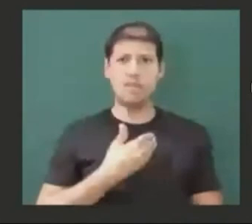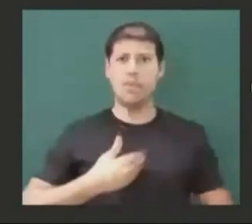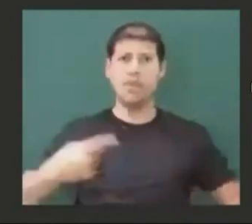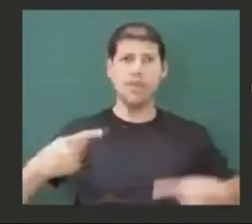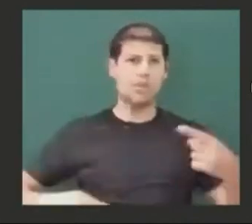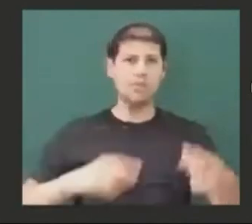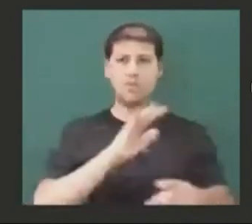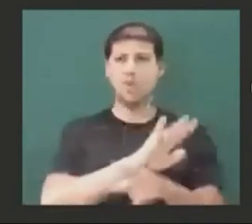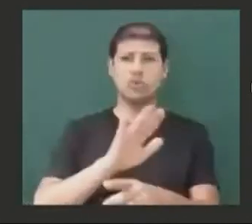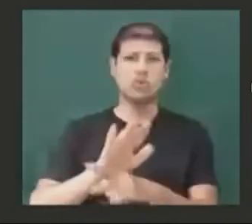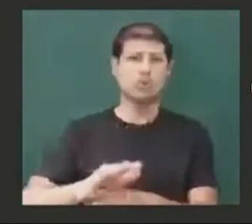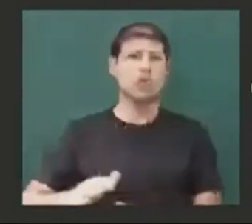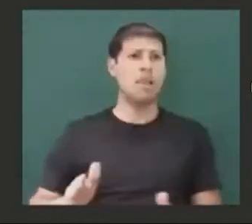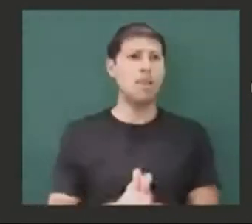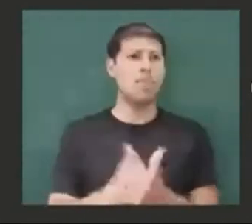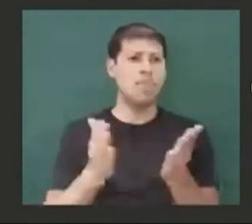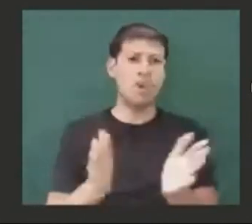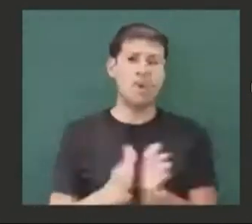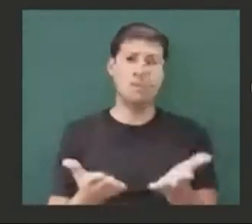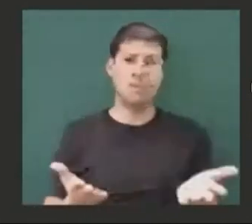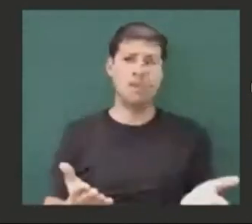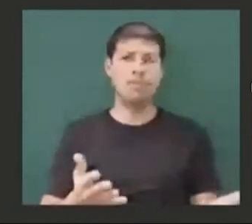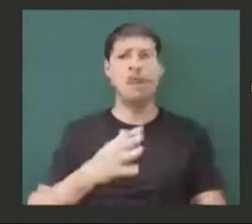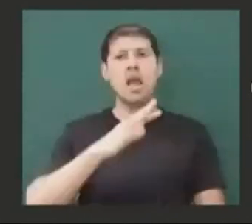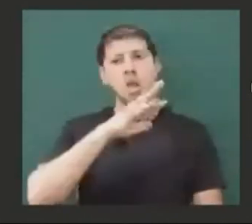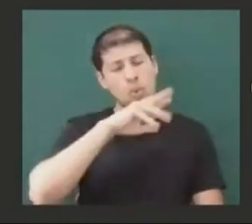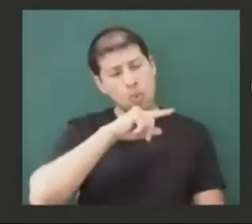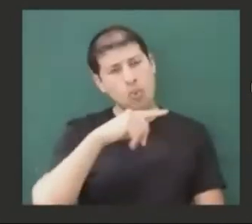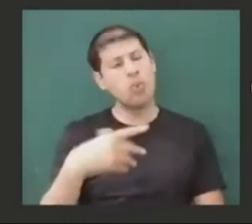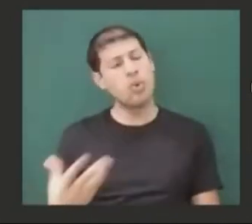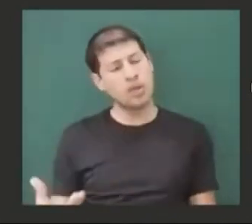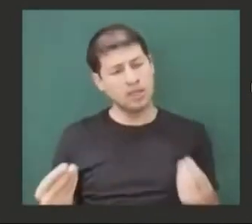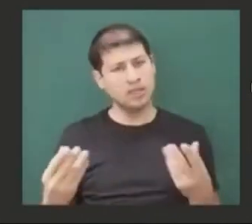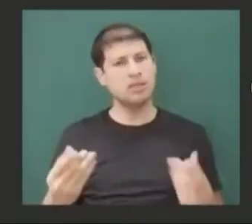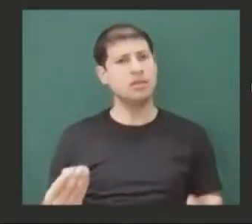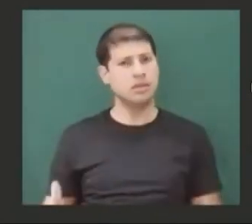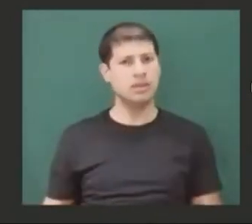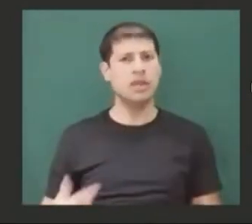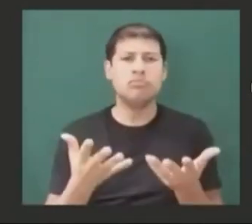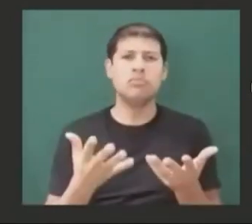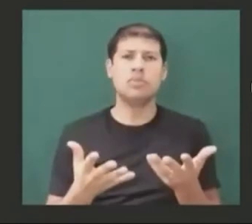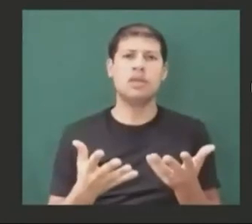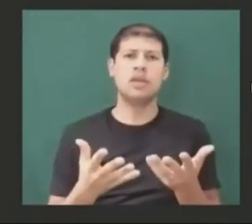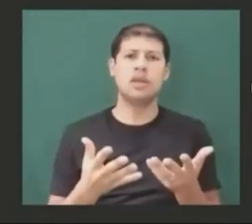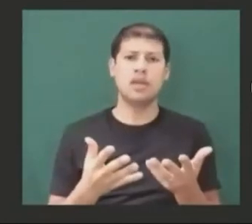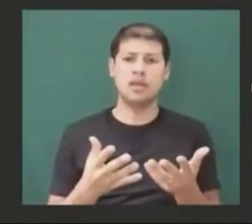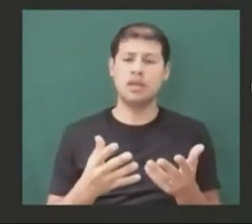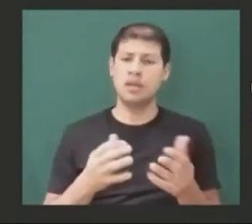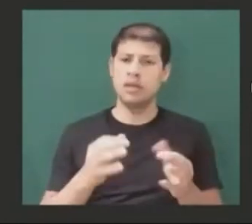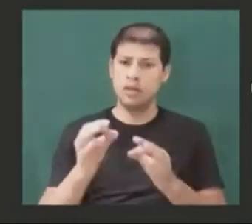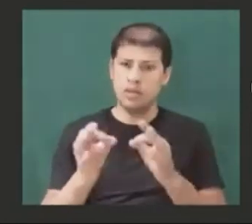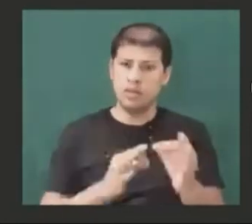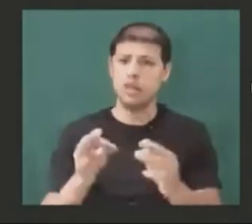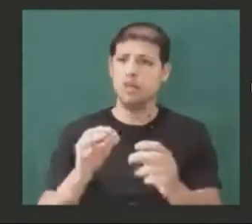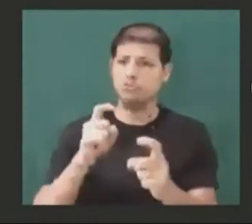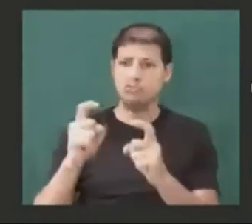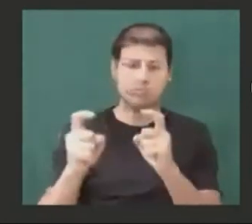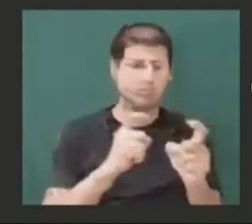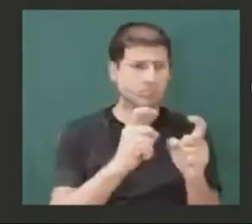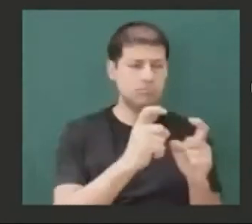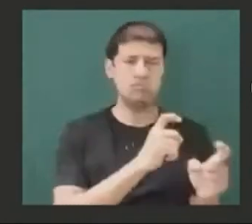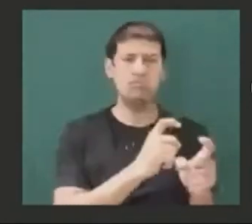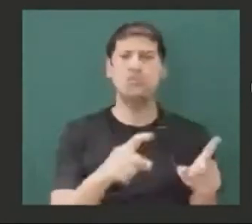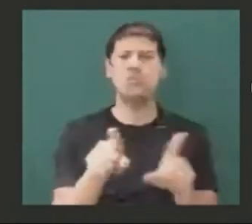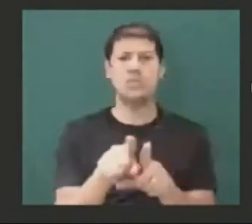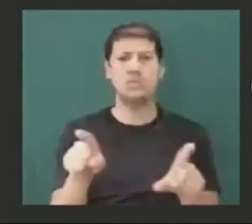para os pobres. Então, é muito ruim isso. Eu gostaria muito de estar no processo de discussão e